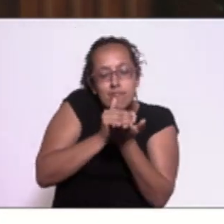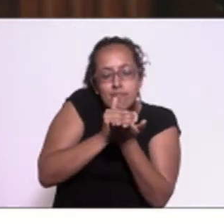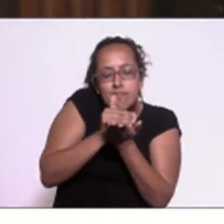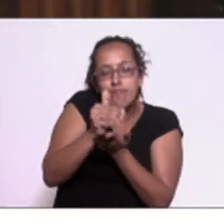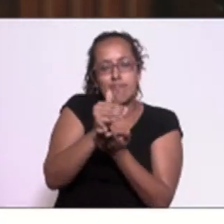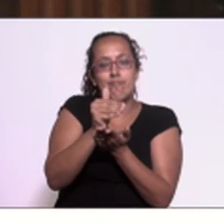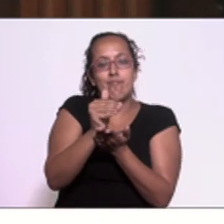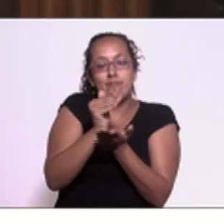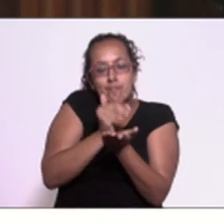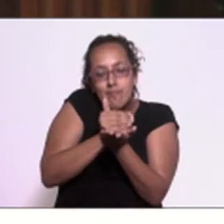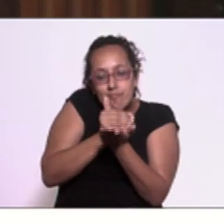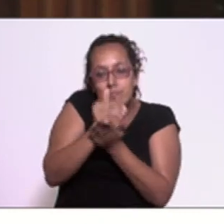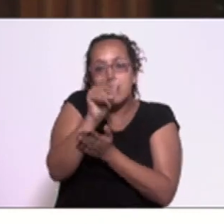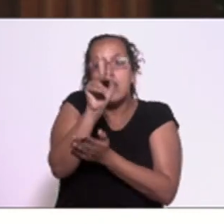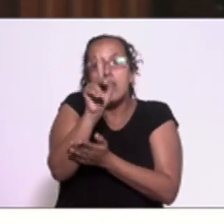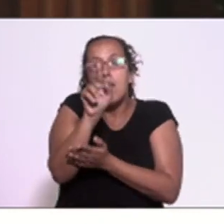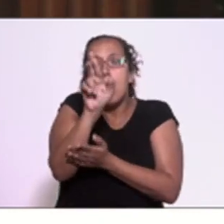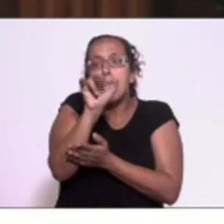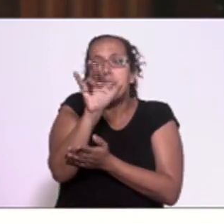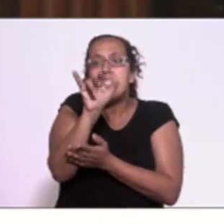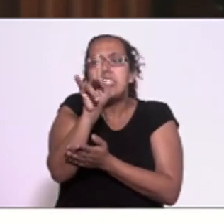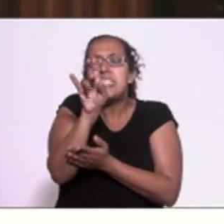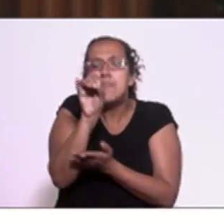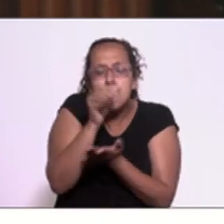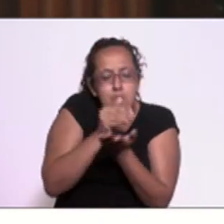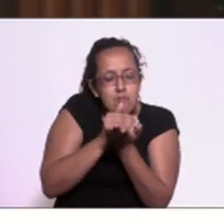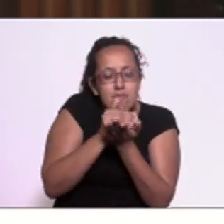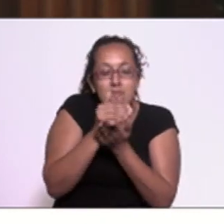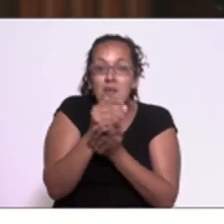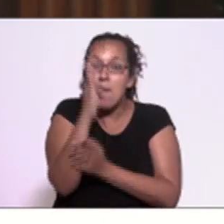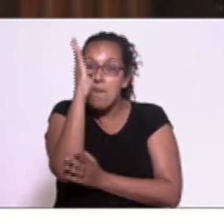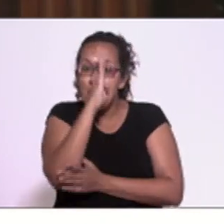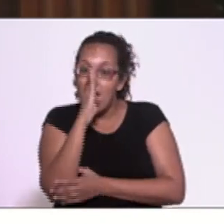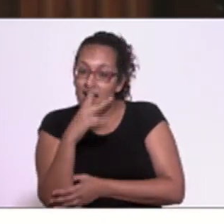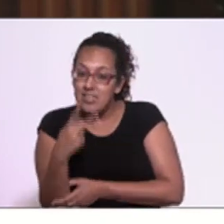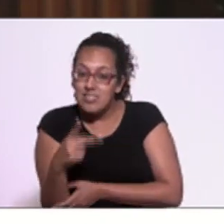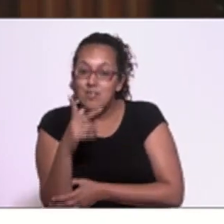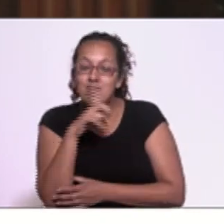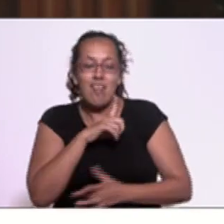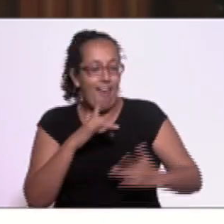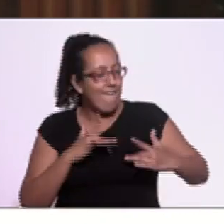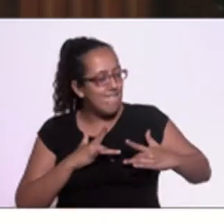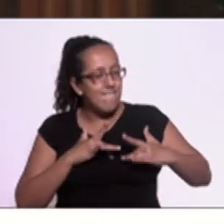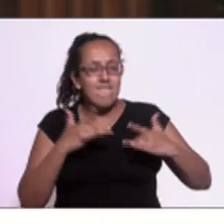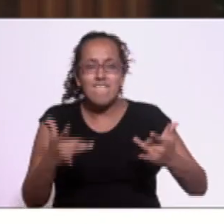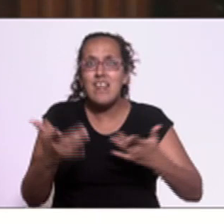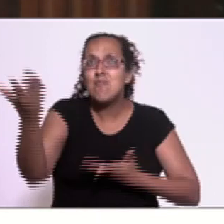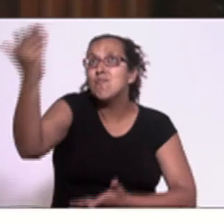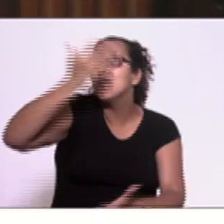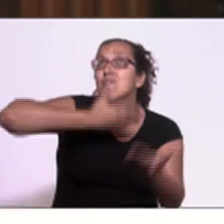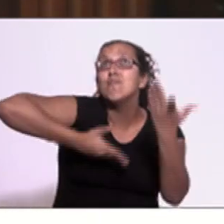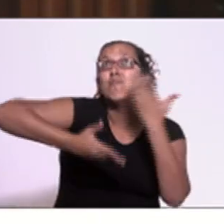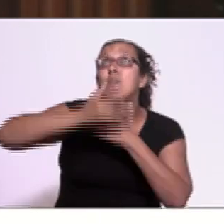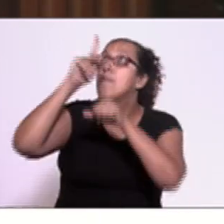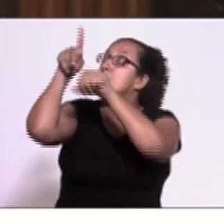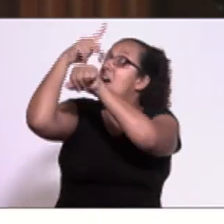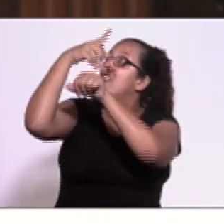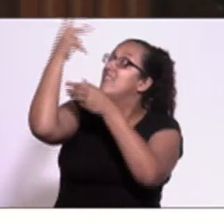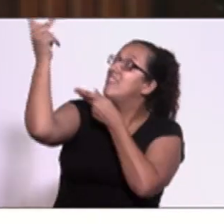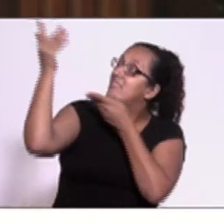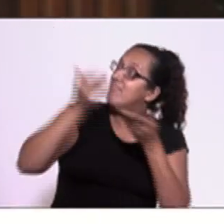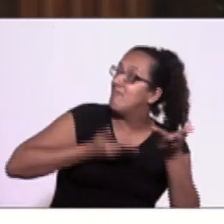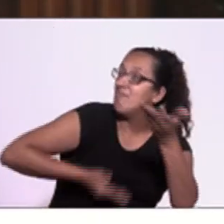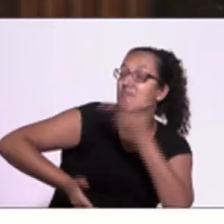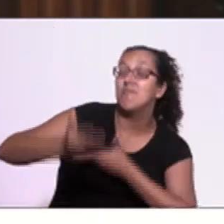é fundamental. O nosso povo é um povo tão amável e sabe receber tão bem os povos estrangeiros, que eu